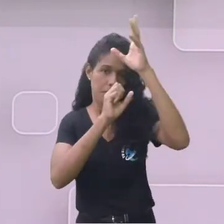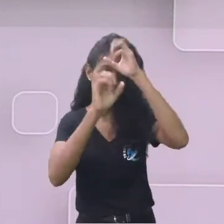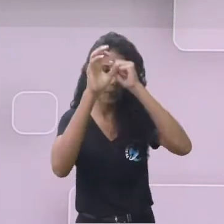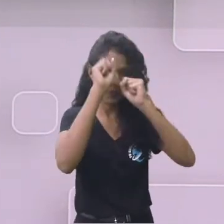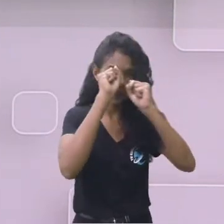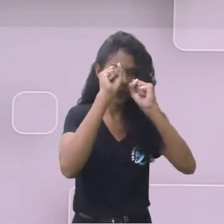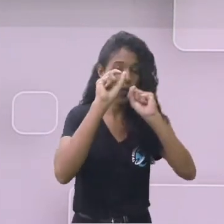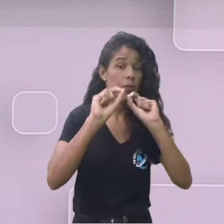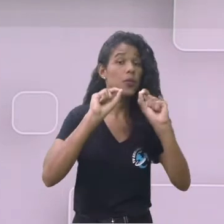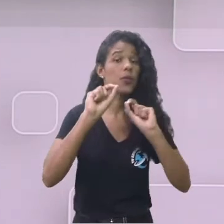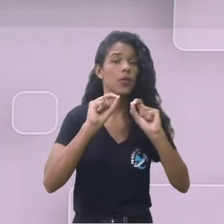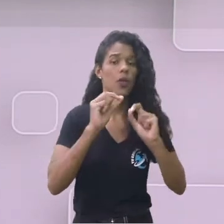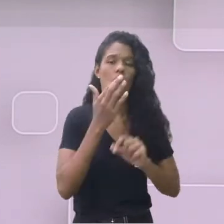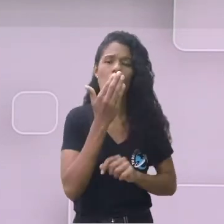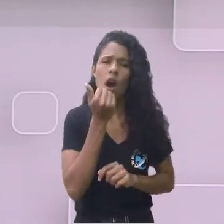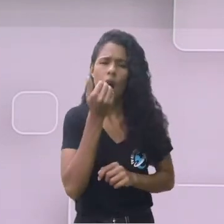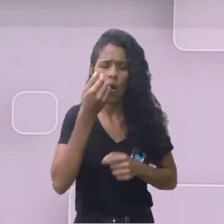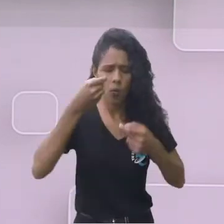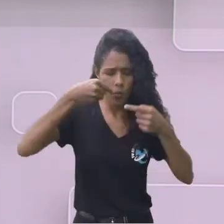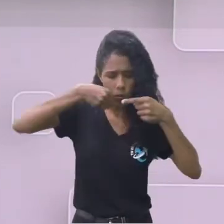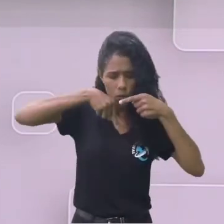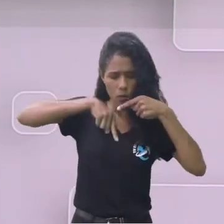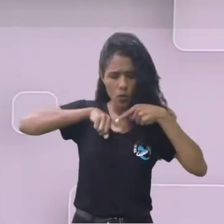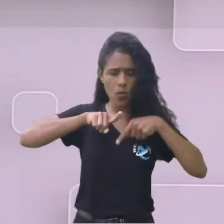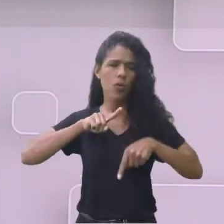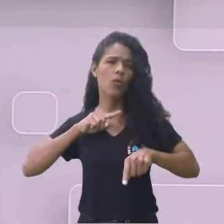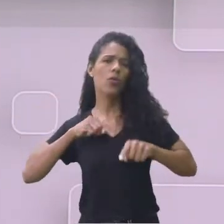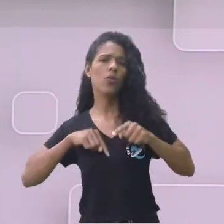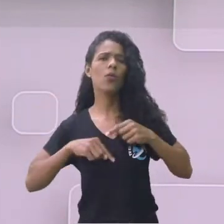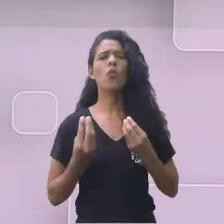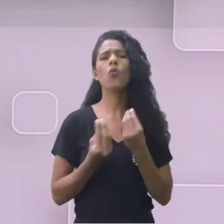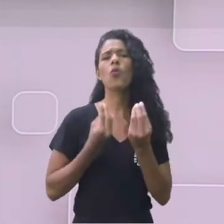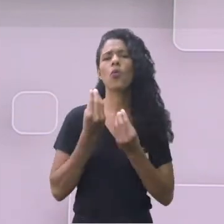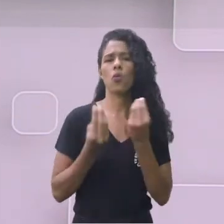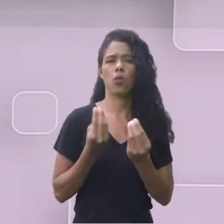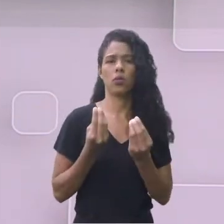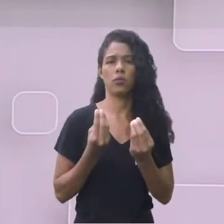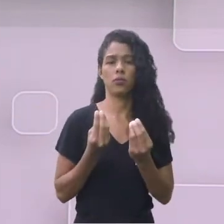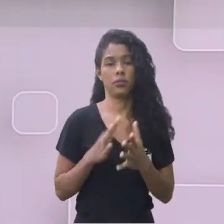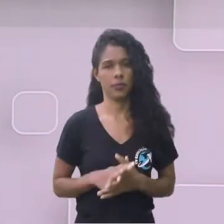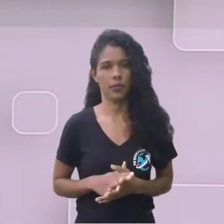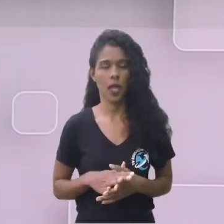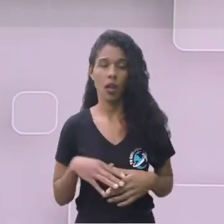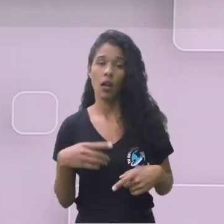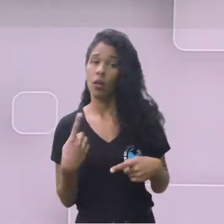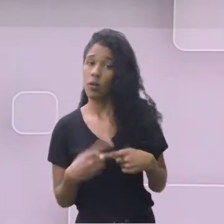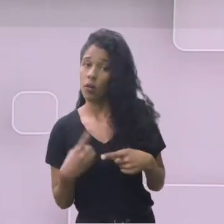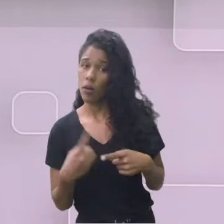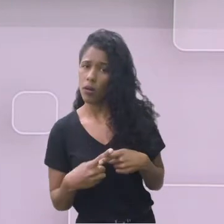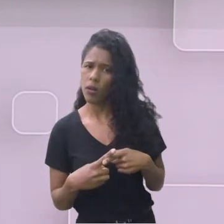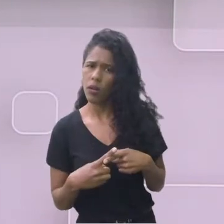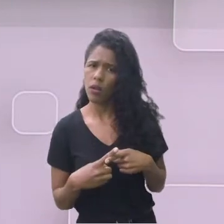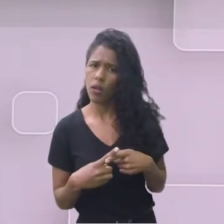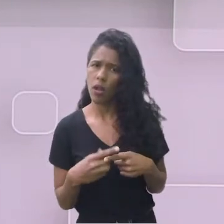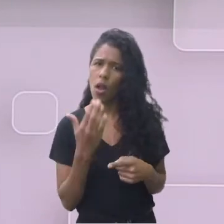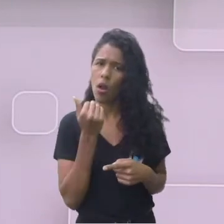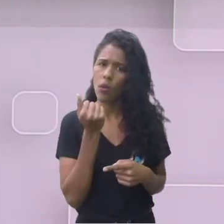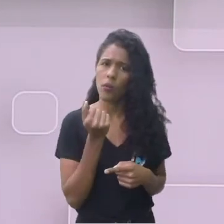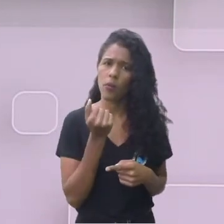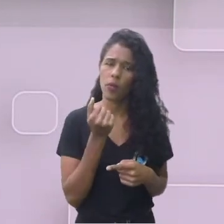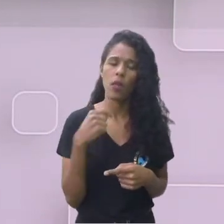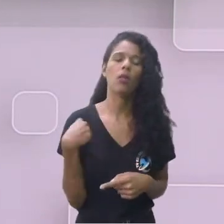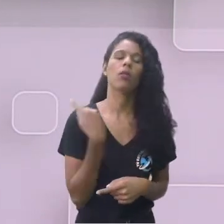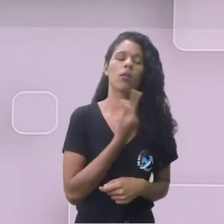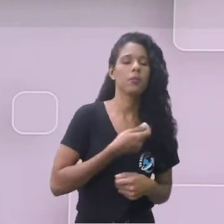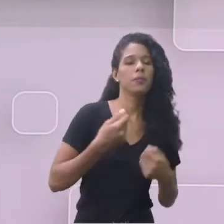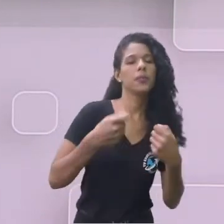entram no nosso corpo. Por quê? Porque nós precisamos de energia para fazer todo tipo